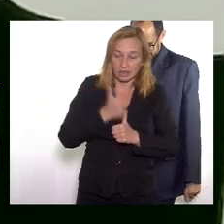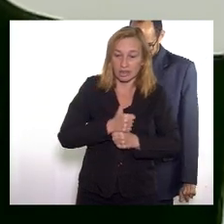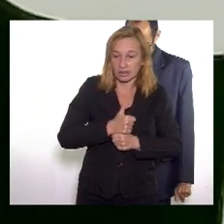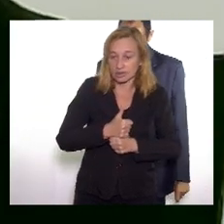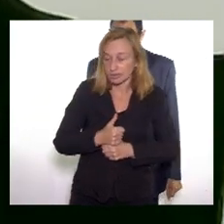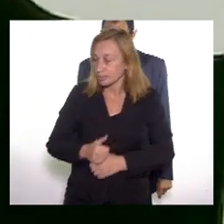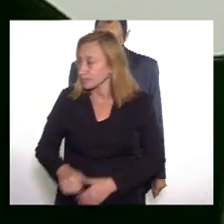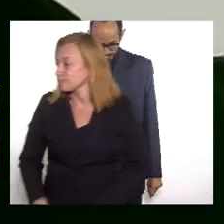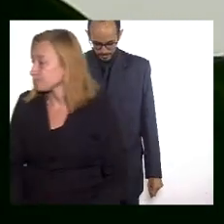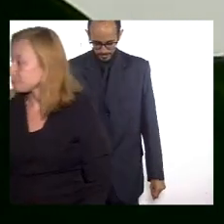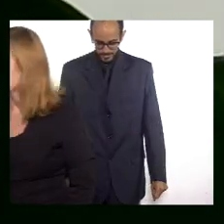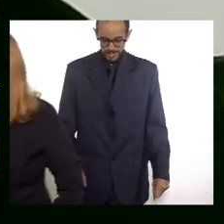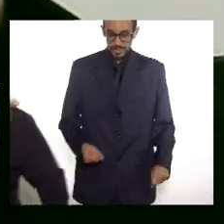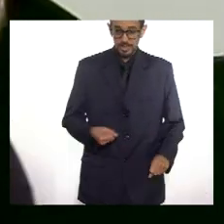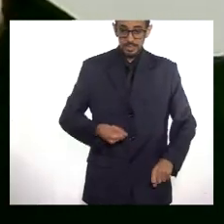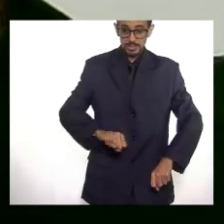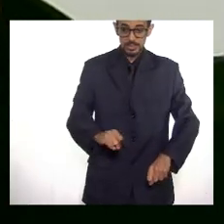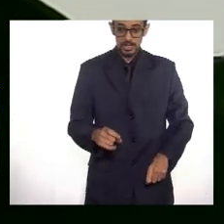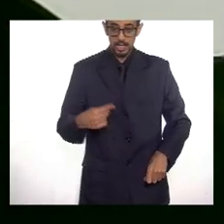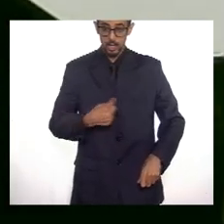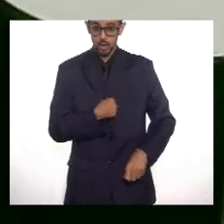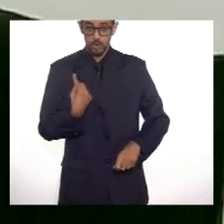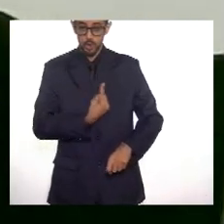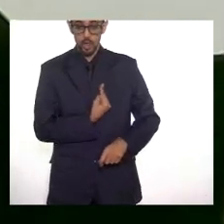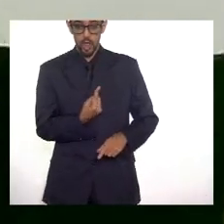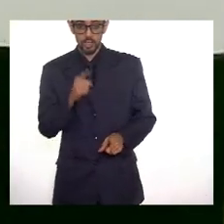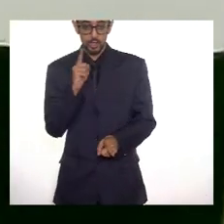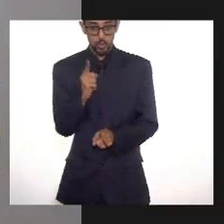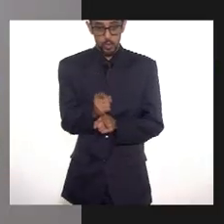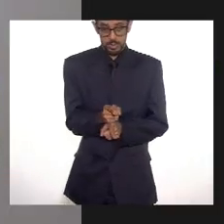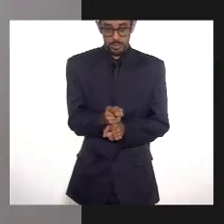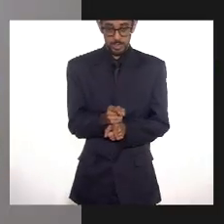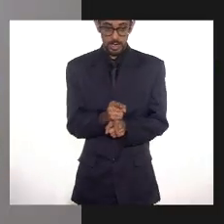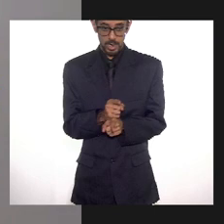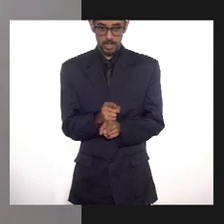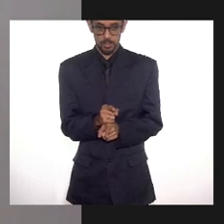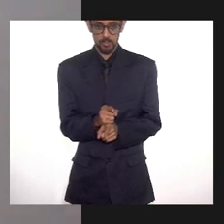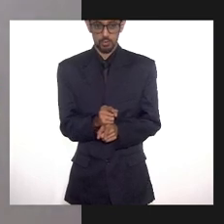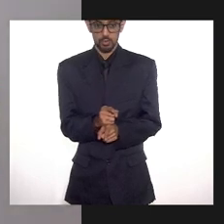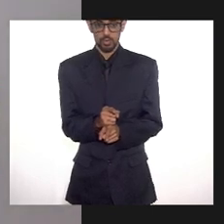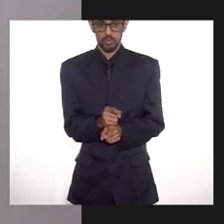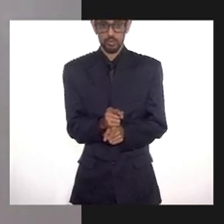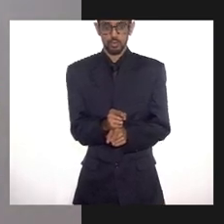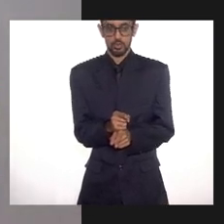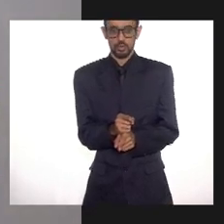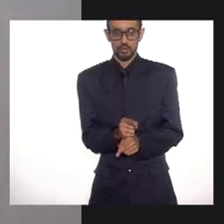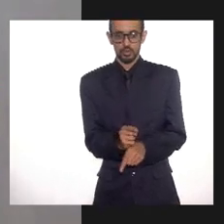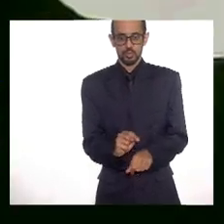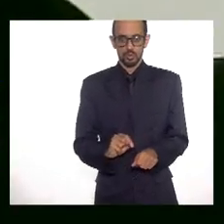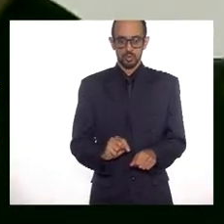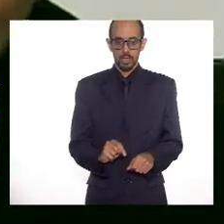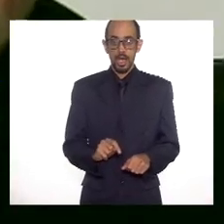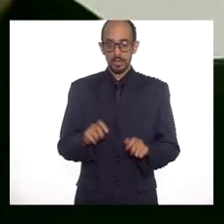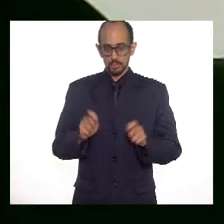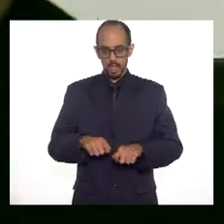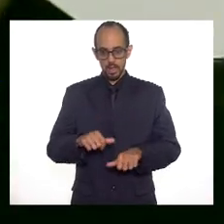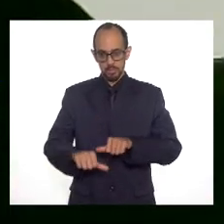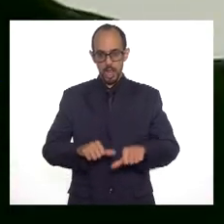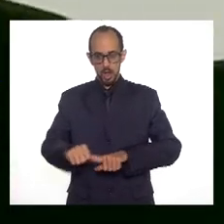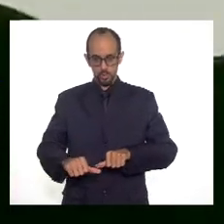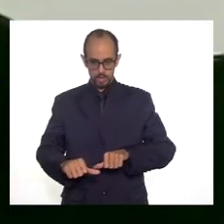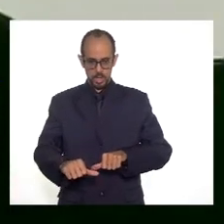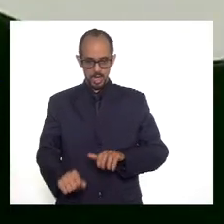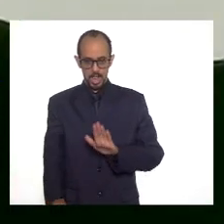nós encontrarmos pontos em que o seu projeto de Vossa Excelência melhorou, nós vamos alterar a lei para